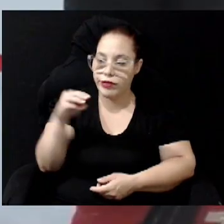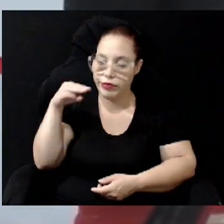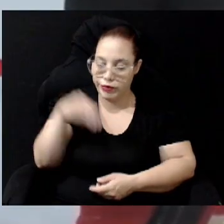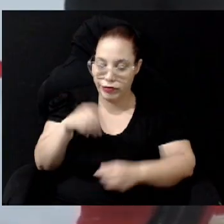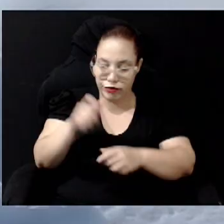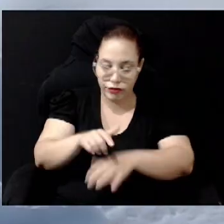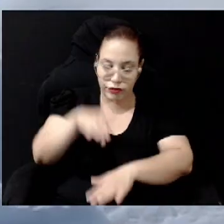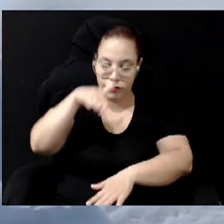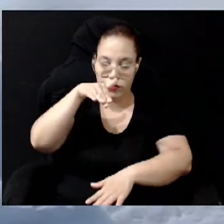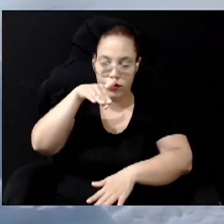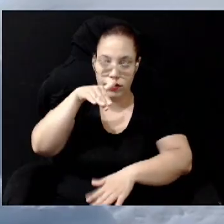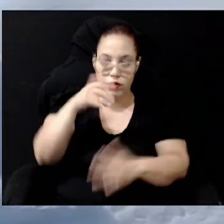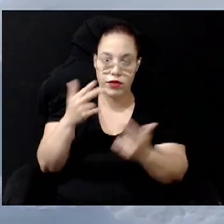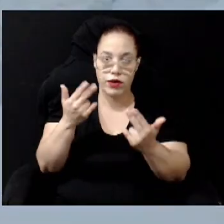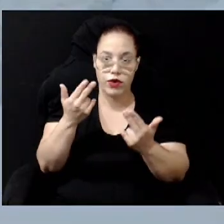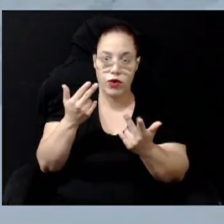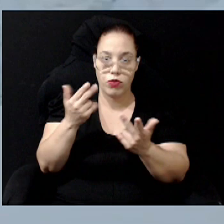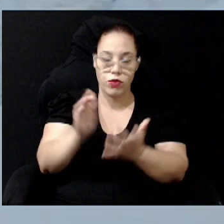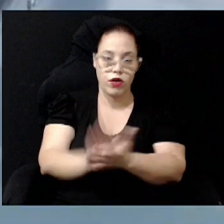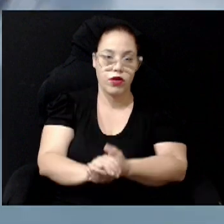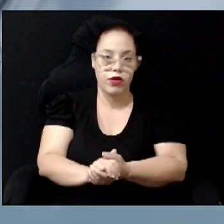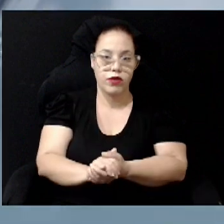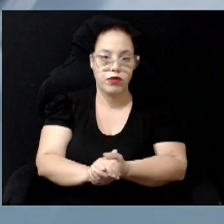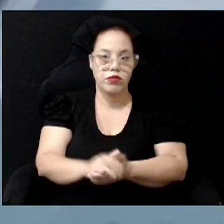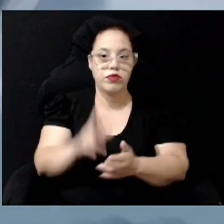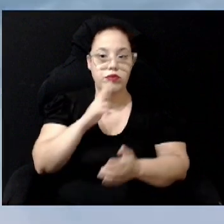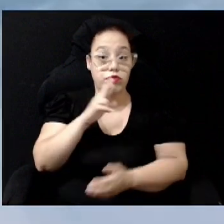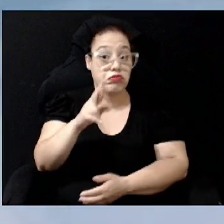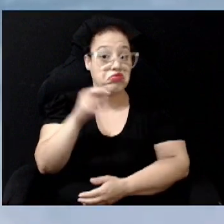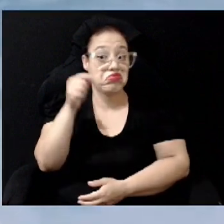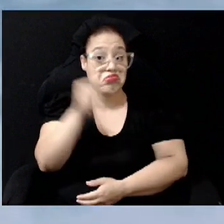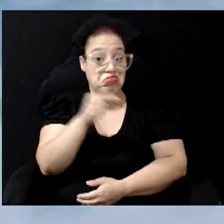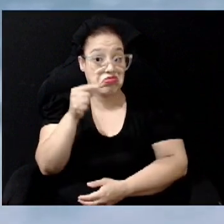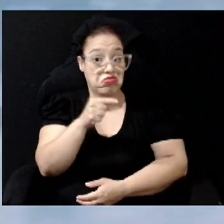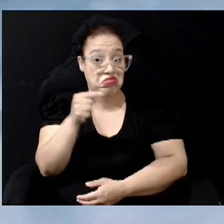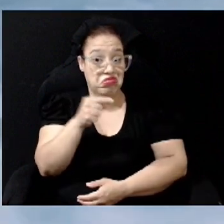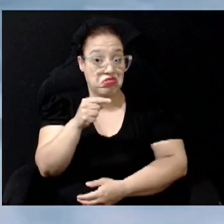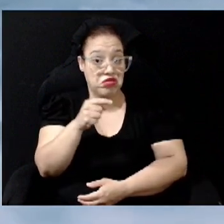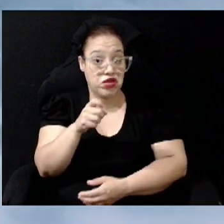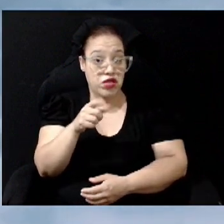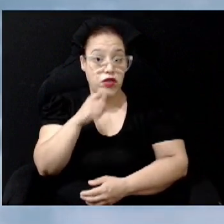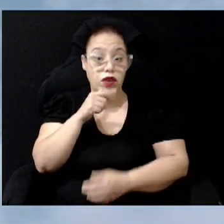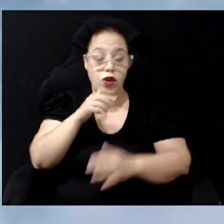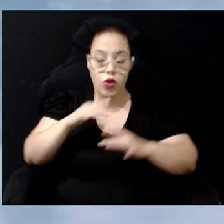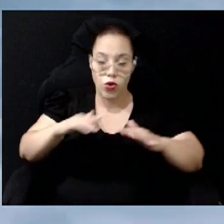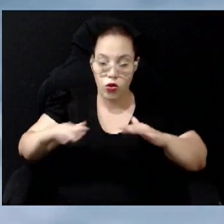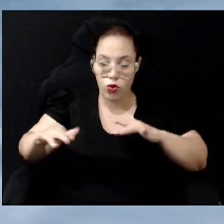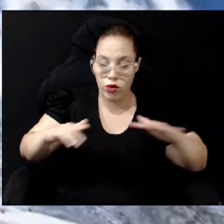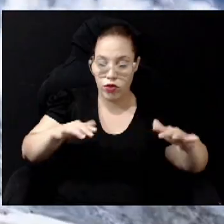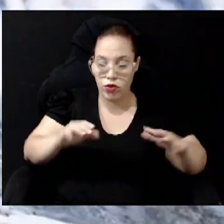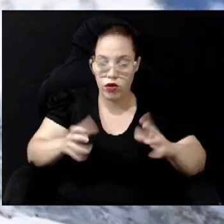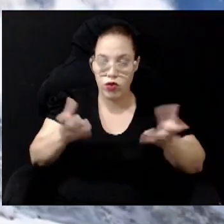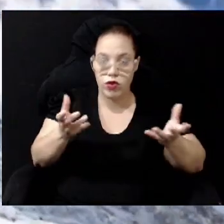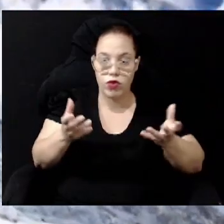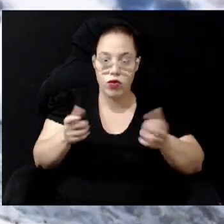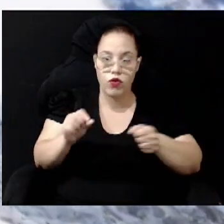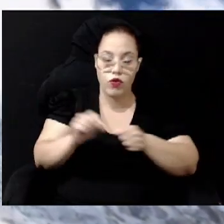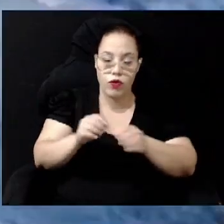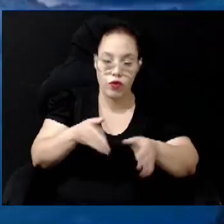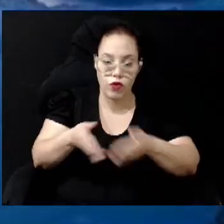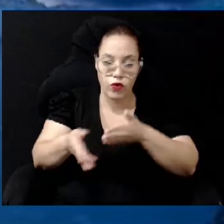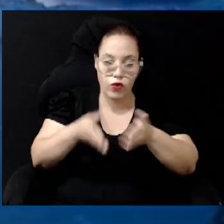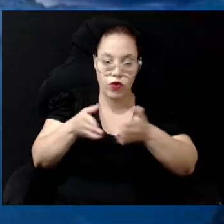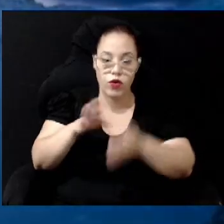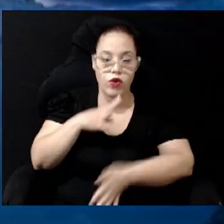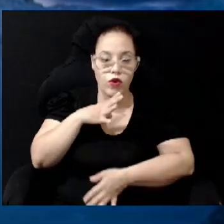seu tamanho original, e o responsável por isso seria um rio do Himalaia que causou o processo físico conhecido como